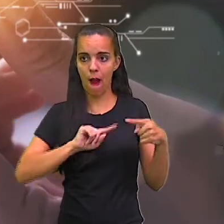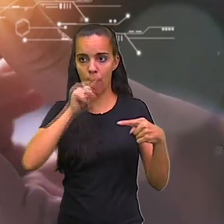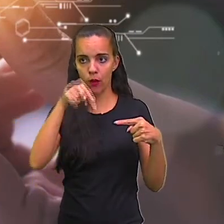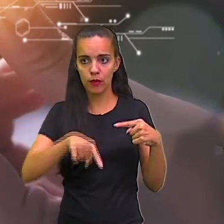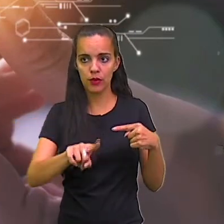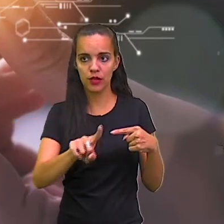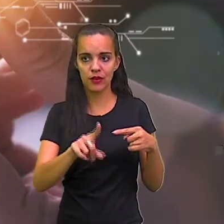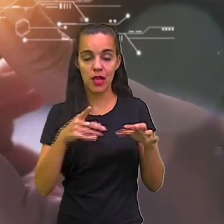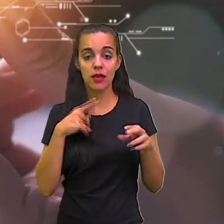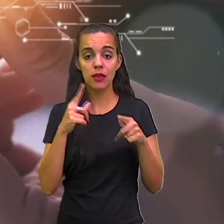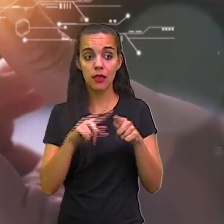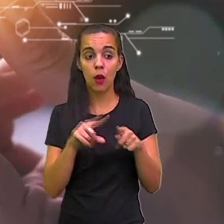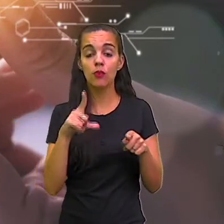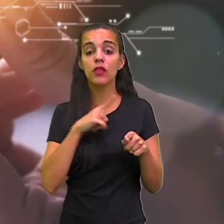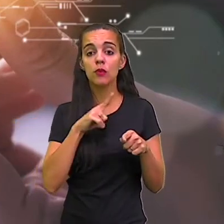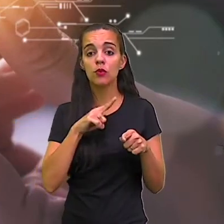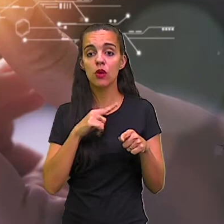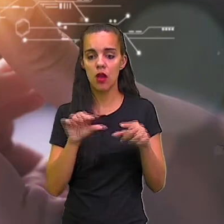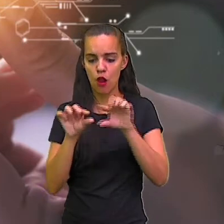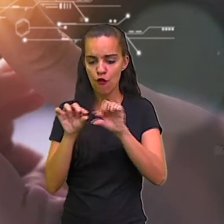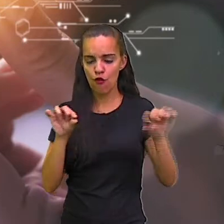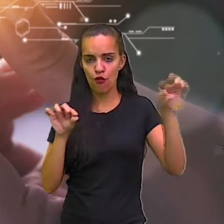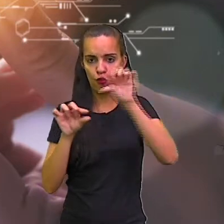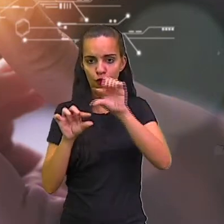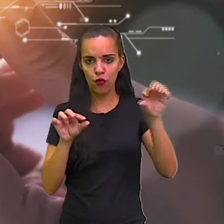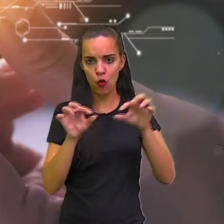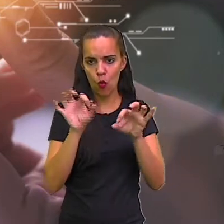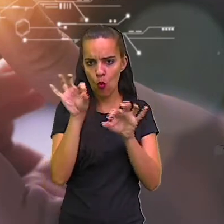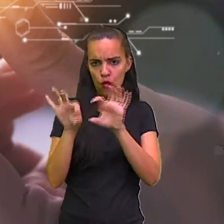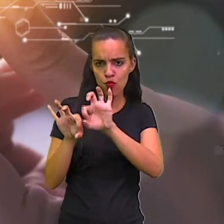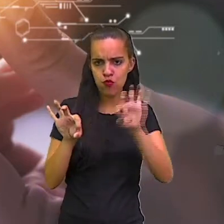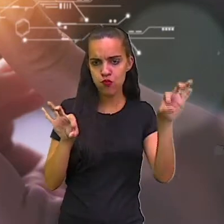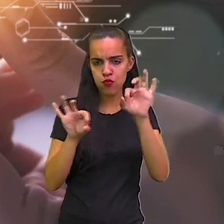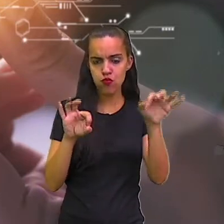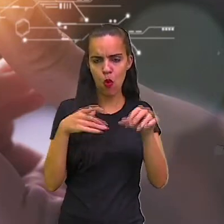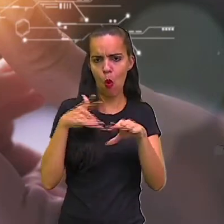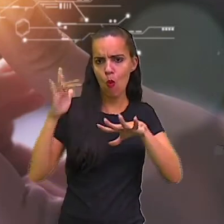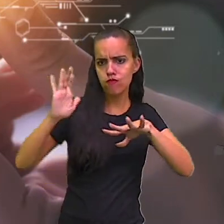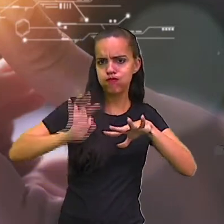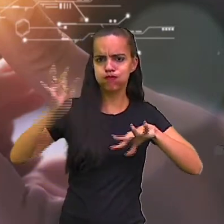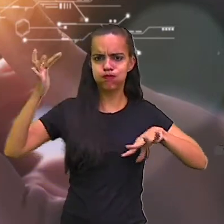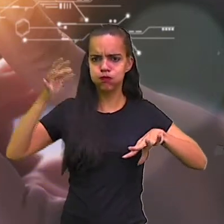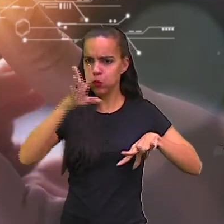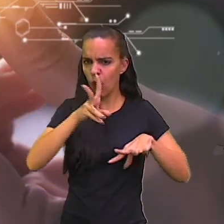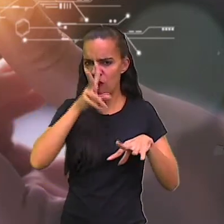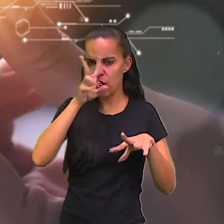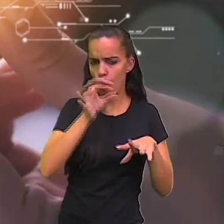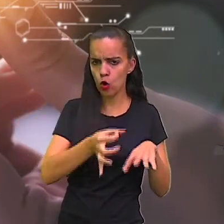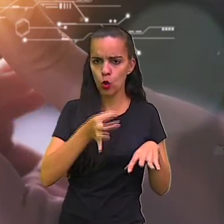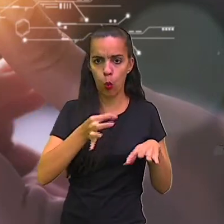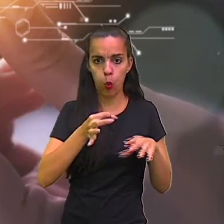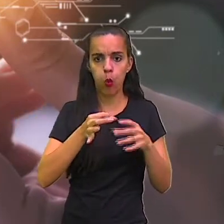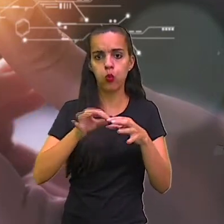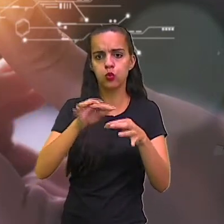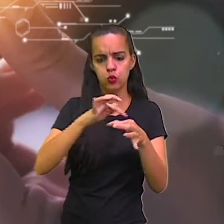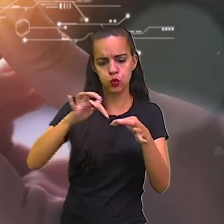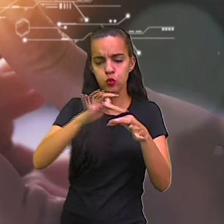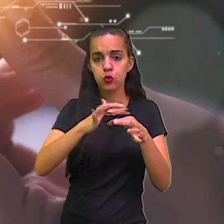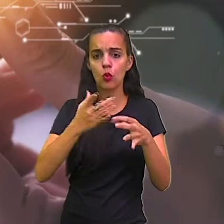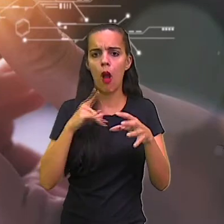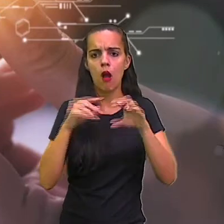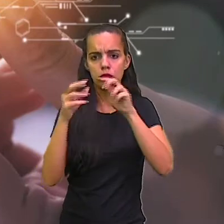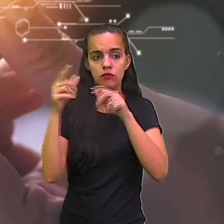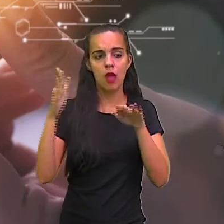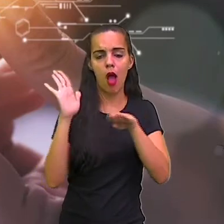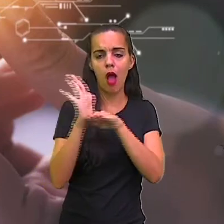de fios de alta tensão e percorre um longo caminho até chegar às nossas tomadas de